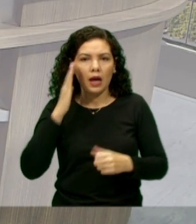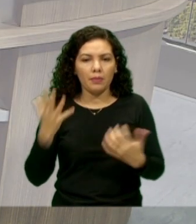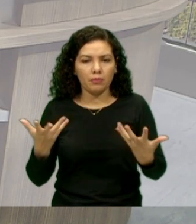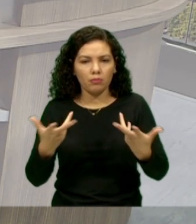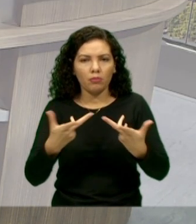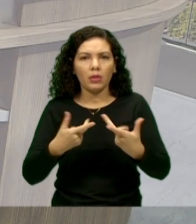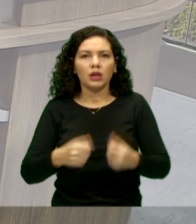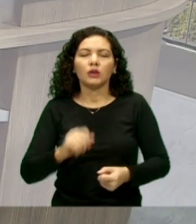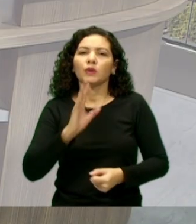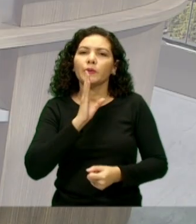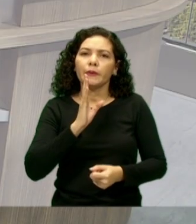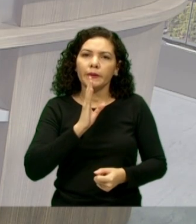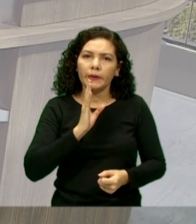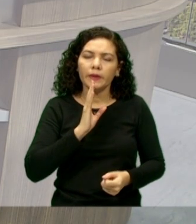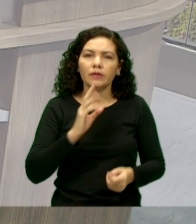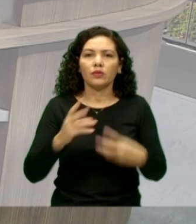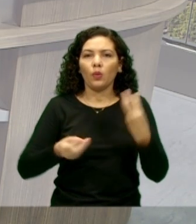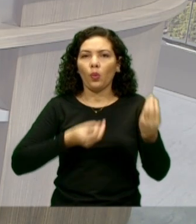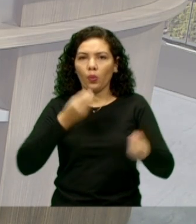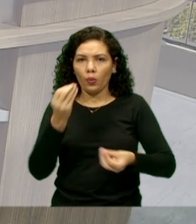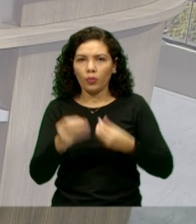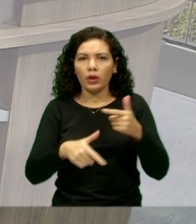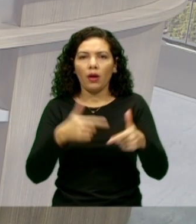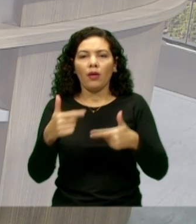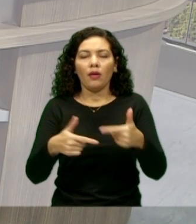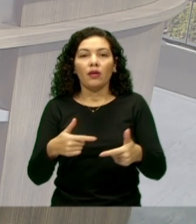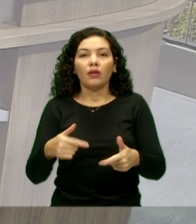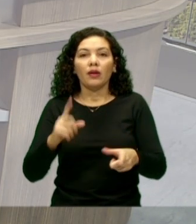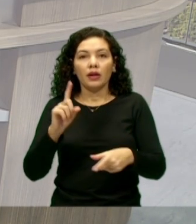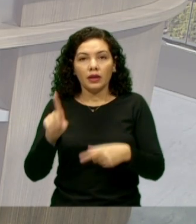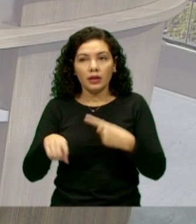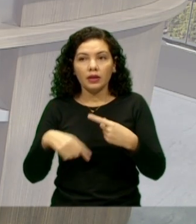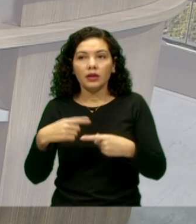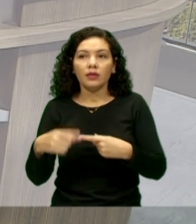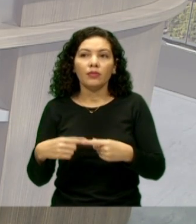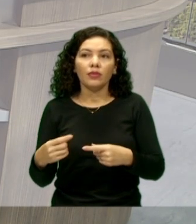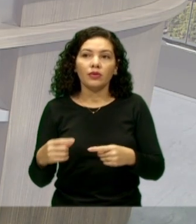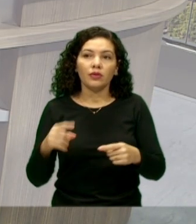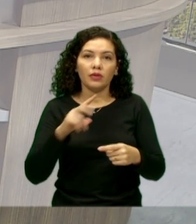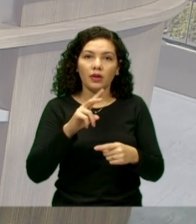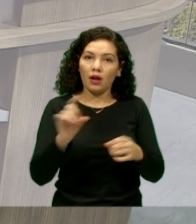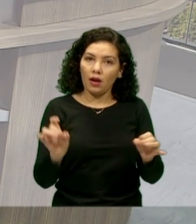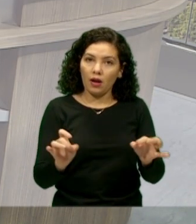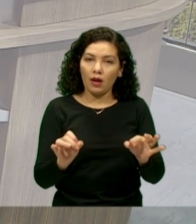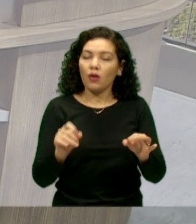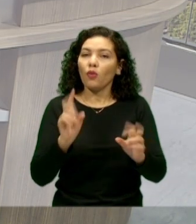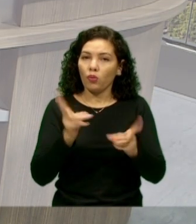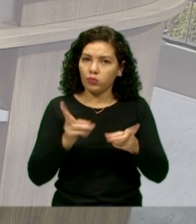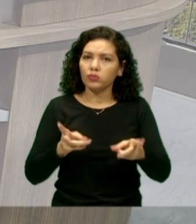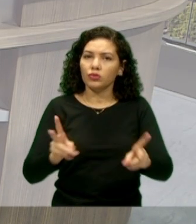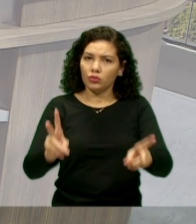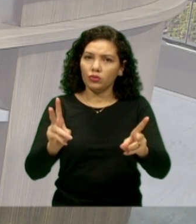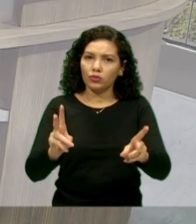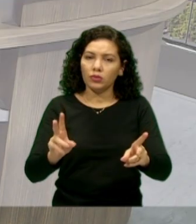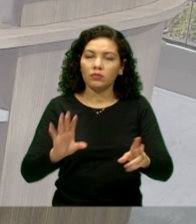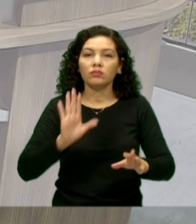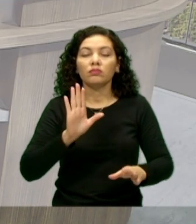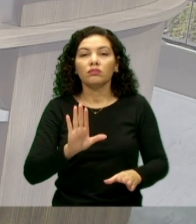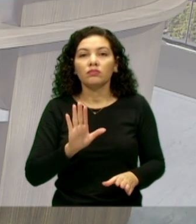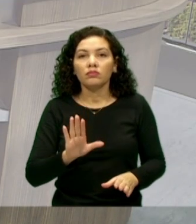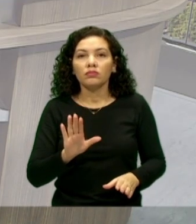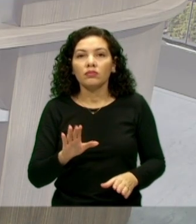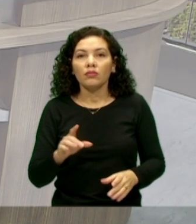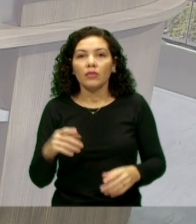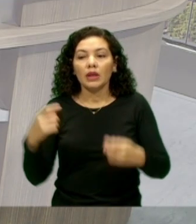que conhece a rede e vai estar lá depois de que tudo acontecer. Mas